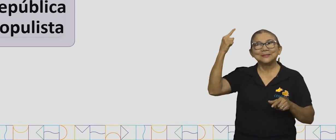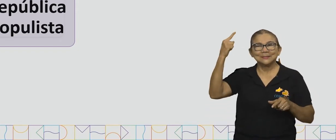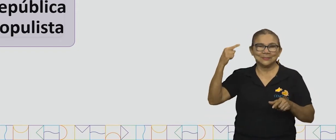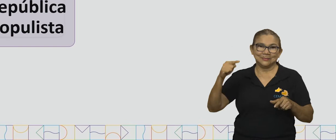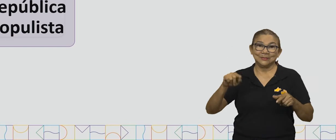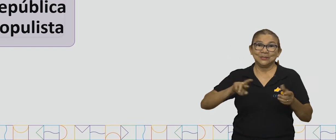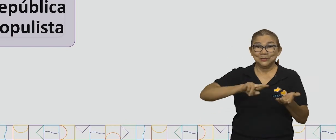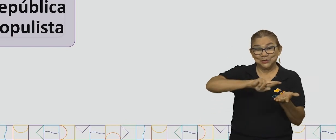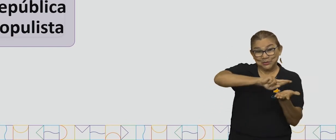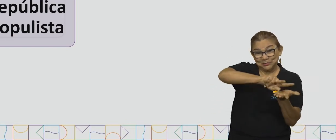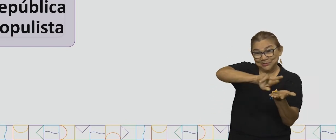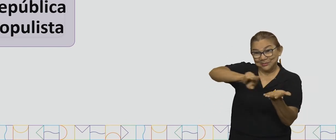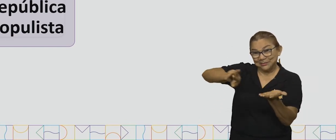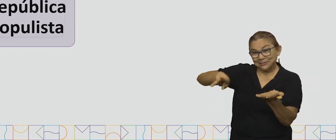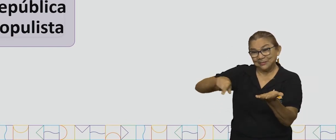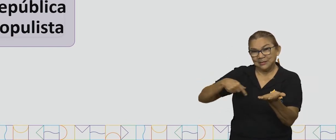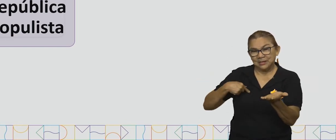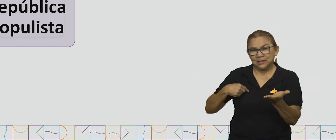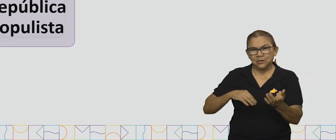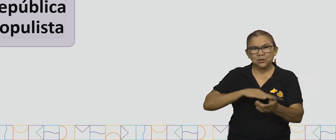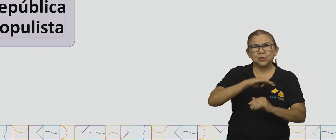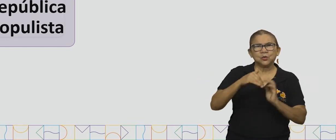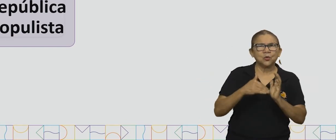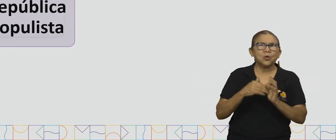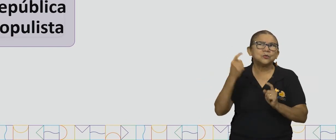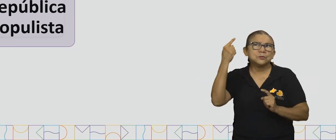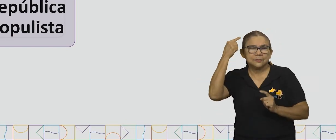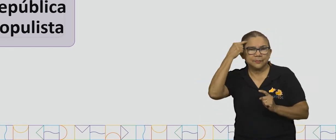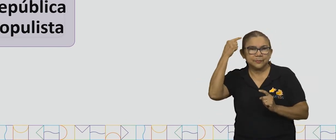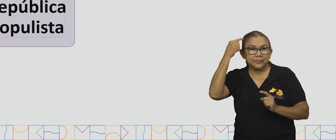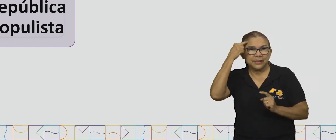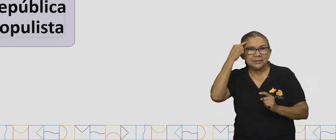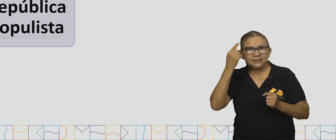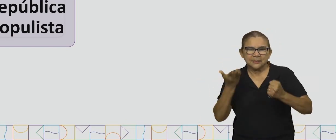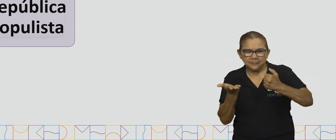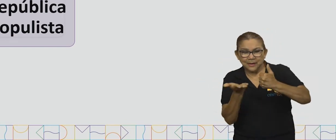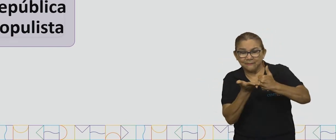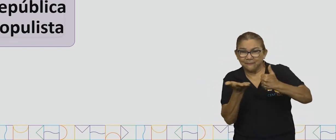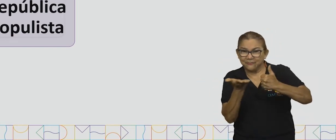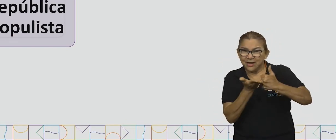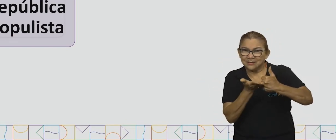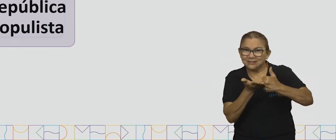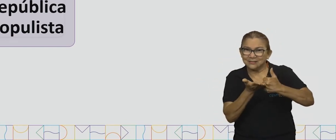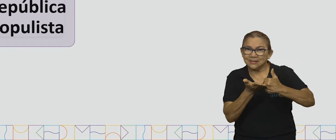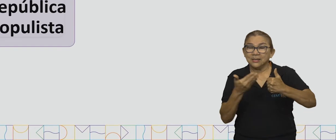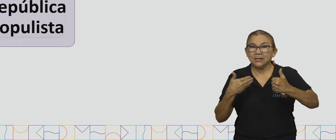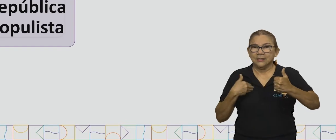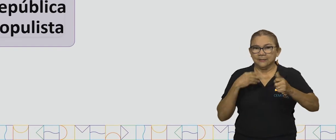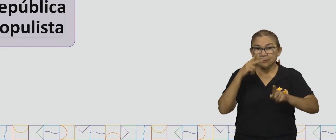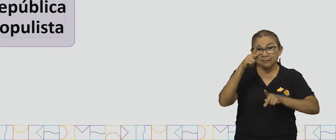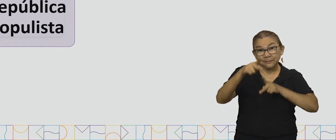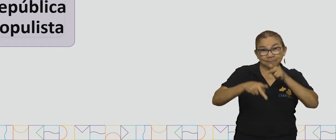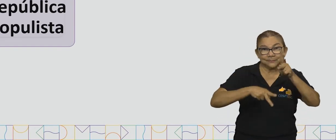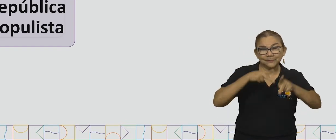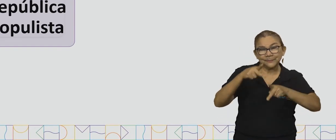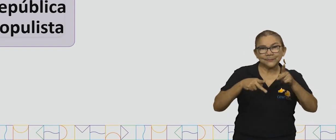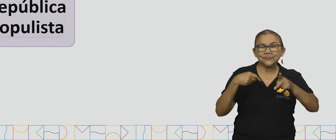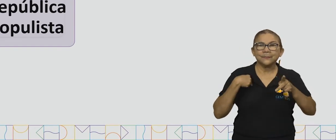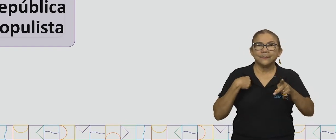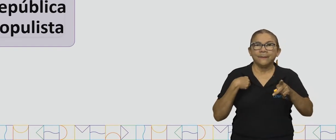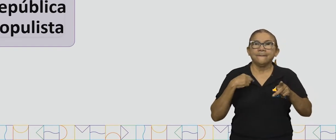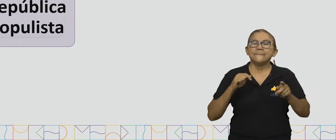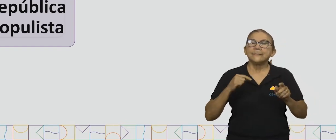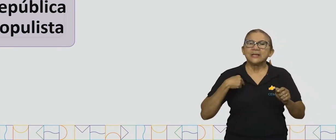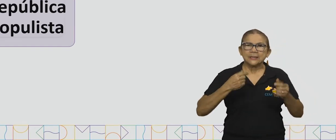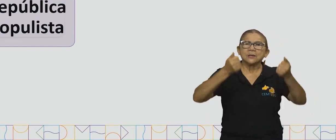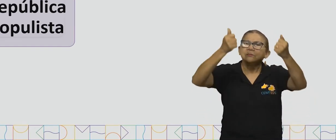toda forma, muitos definem esse período como a fase do populismo na política brasileira. Essa definição, no entanto,